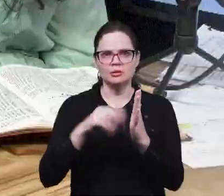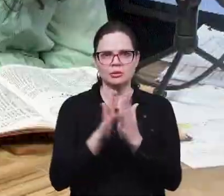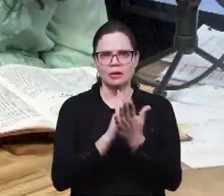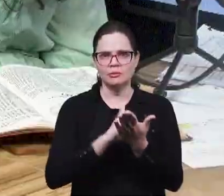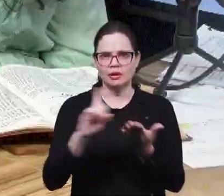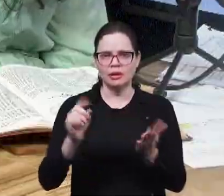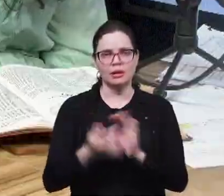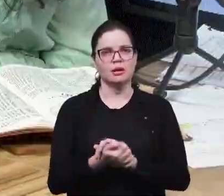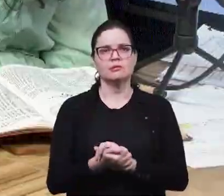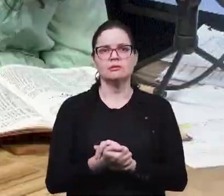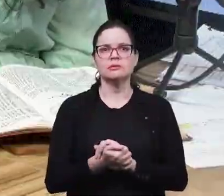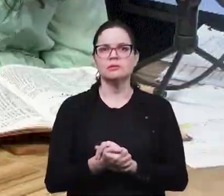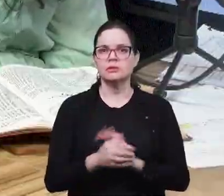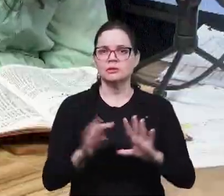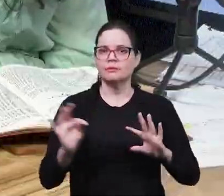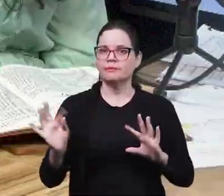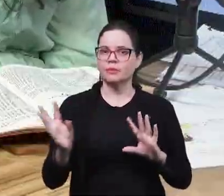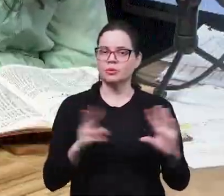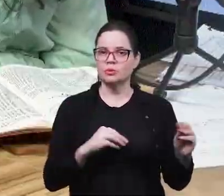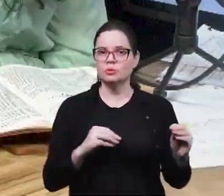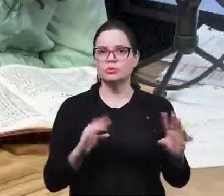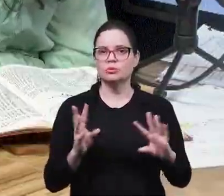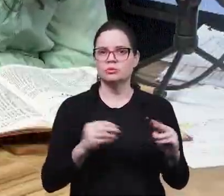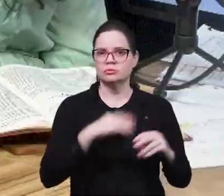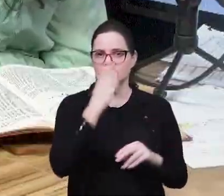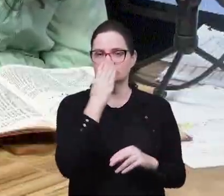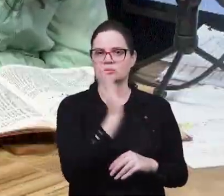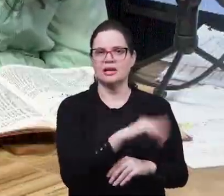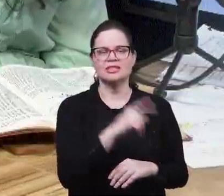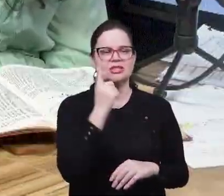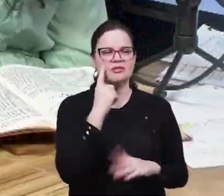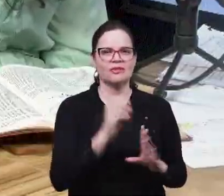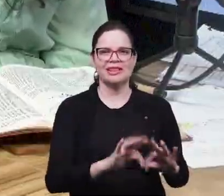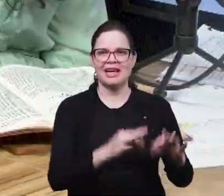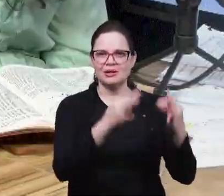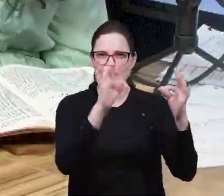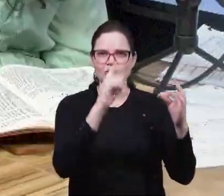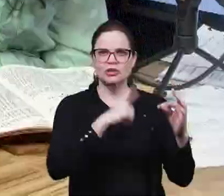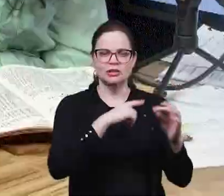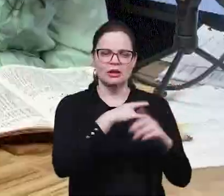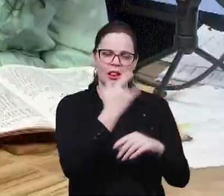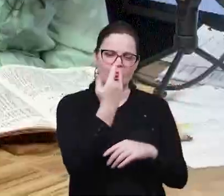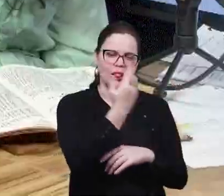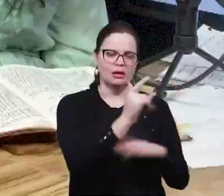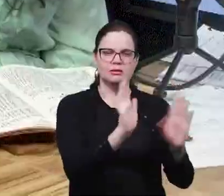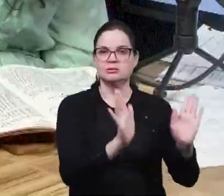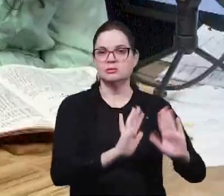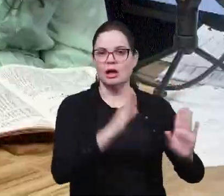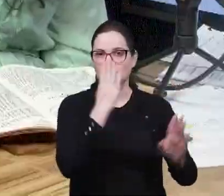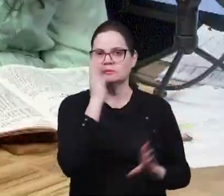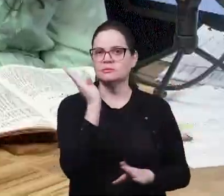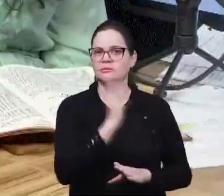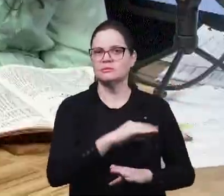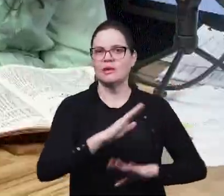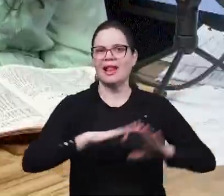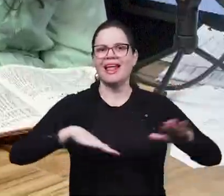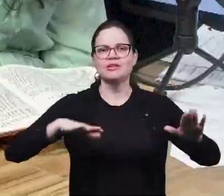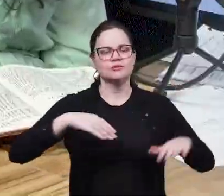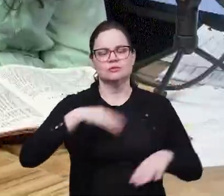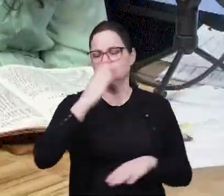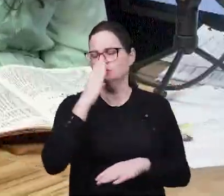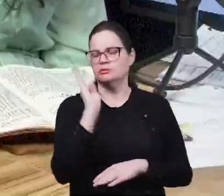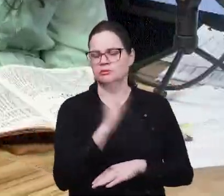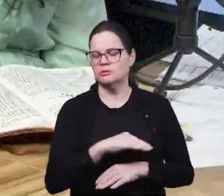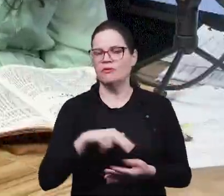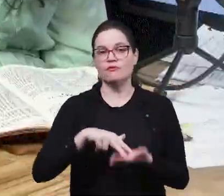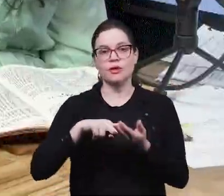é não se deixar, na medida do possível, se contaminar pela tecnologia que tá aí, pela relativização dos princípios, é se manter